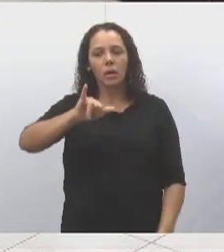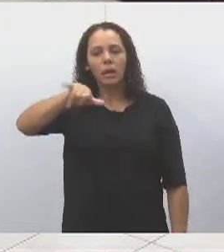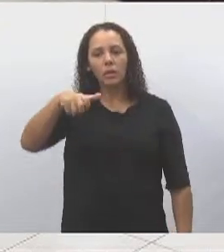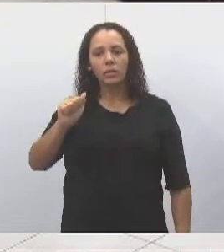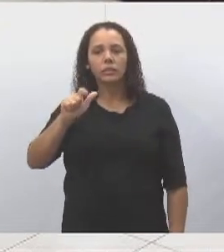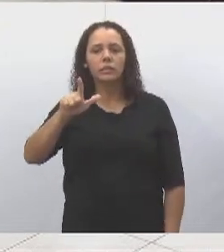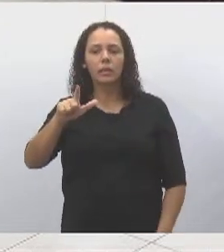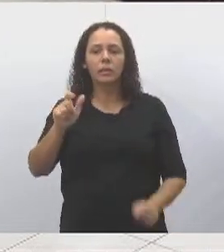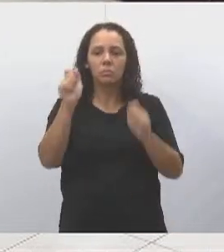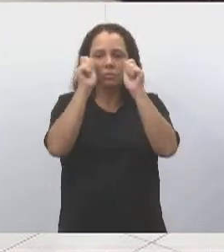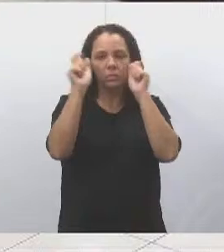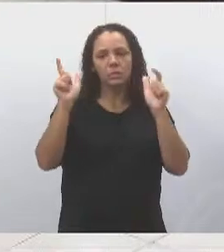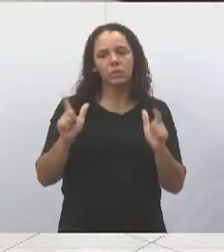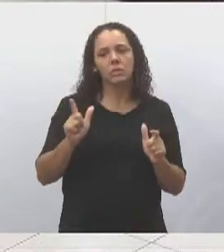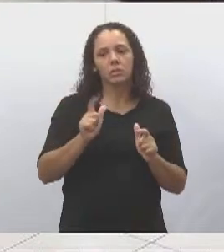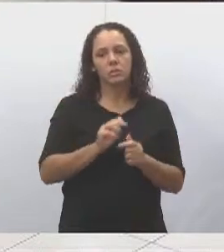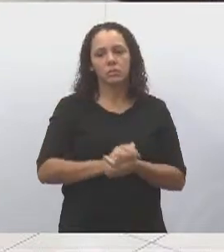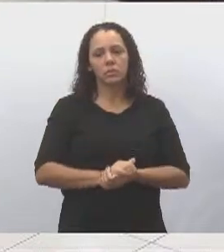o JAL acordou,